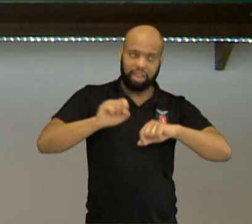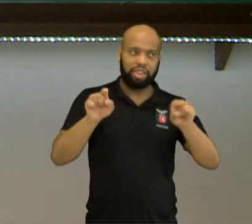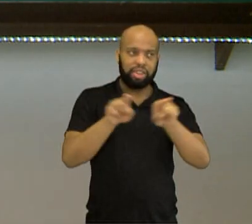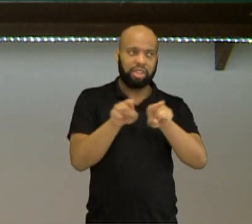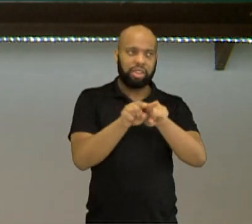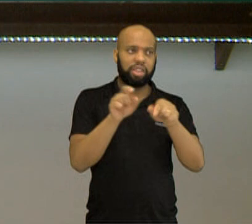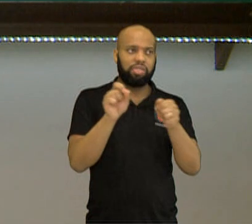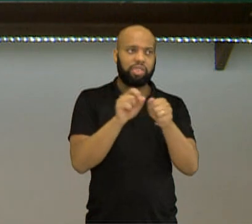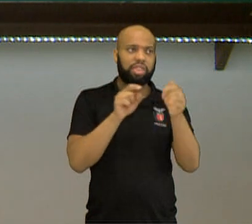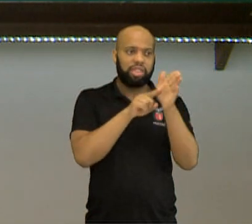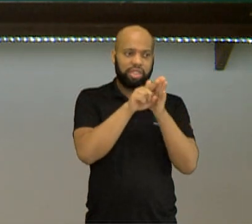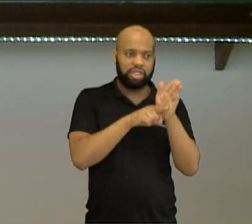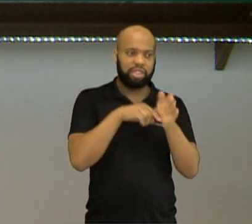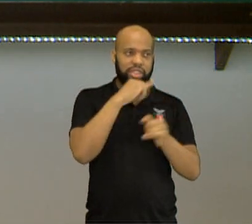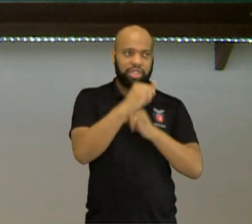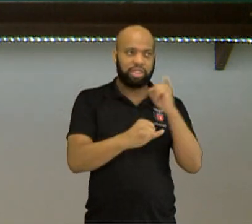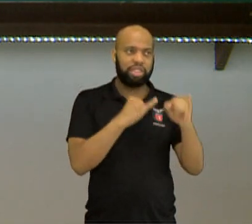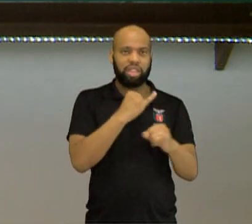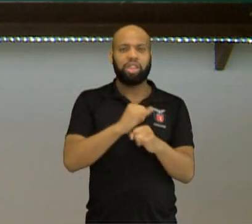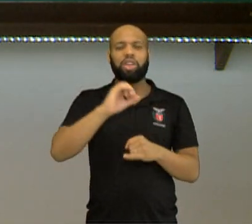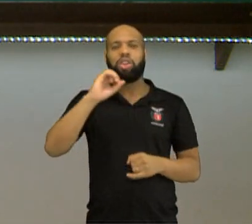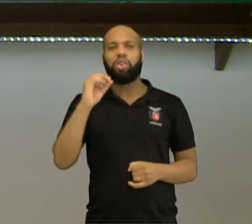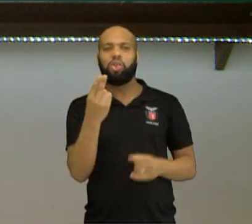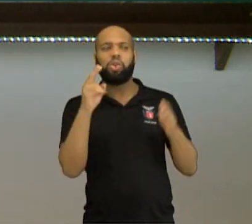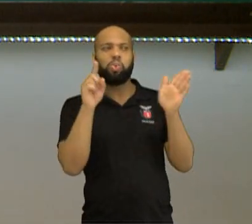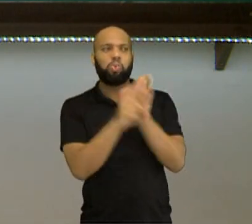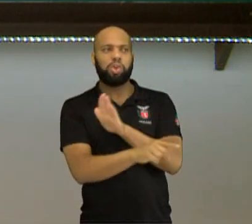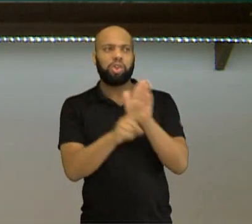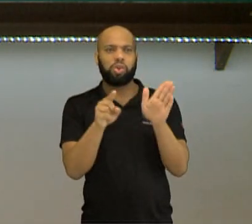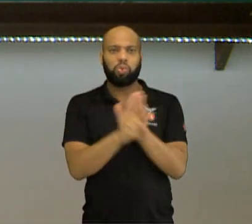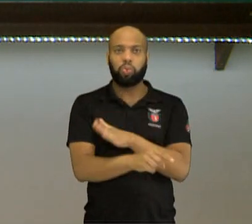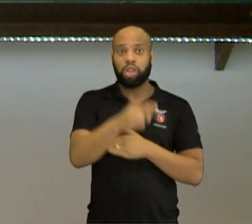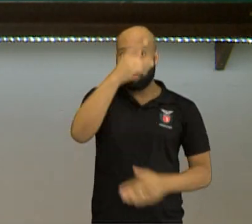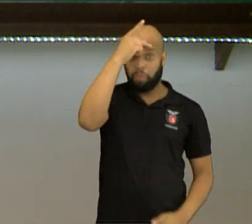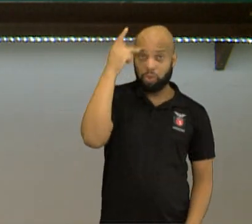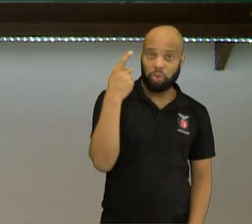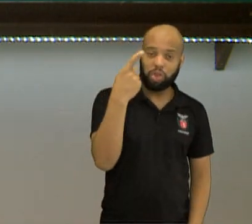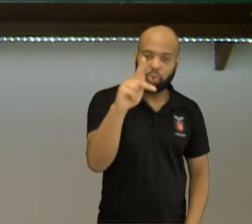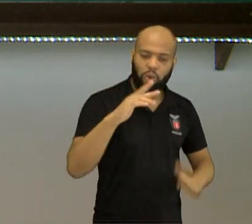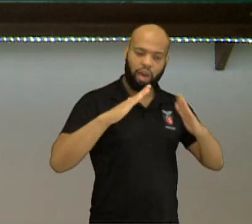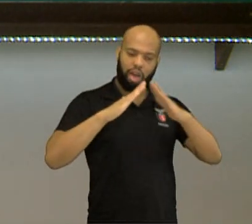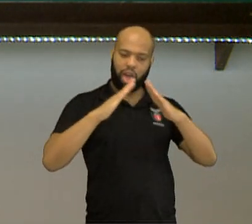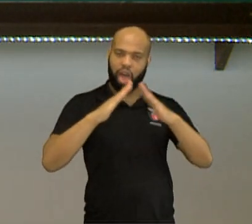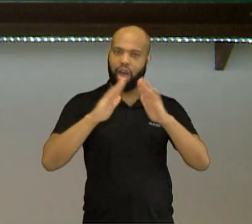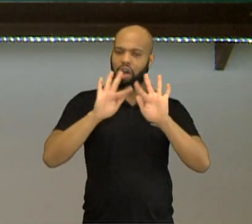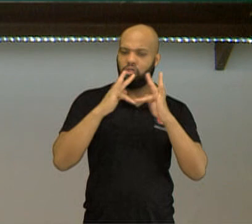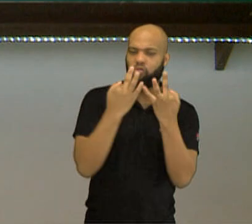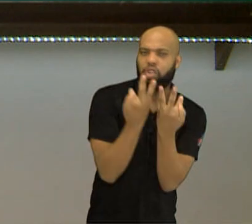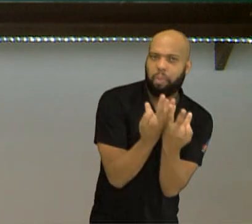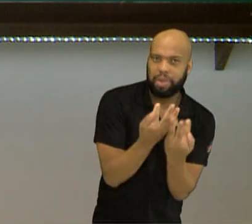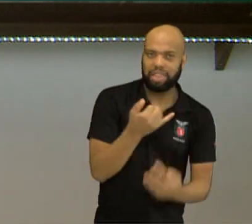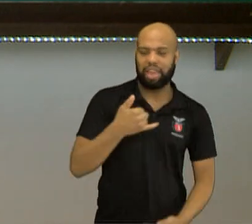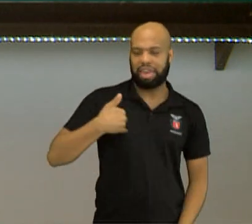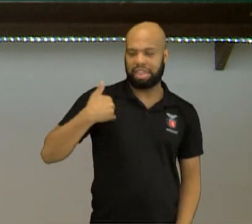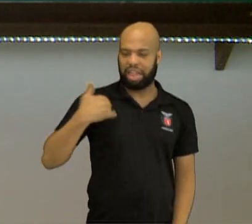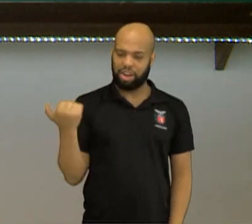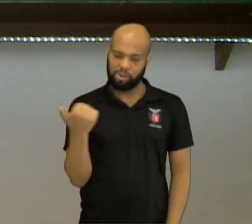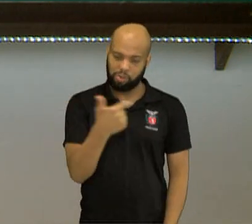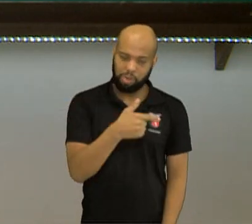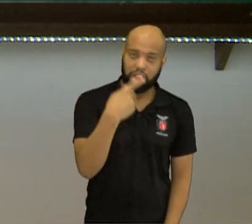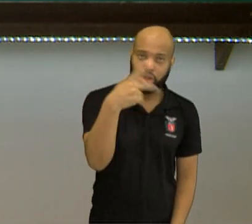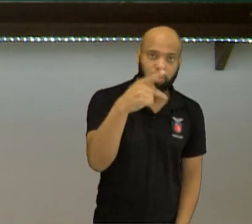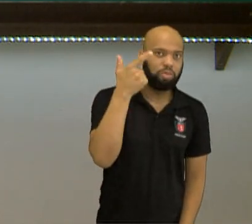uma pesquisa lá, ou perguntar para alguém da sua casa, uma pessoa mais velha que você, que possa